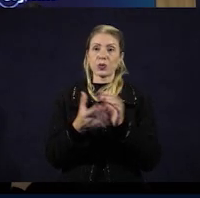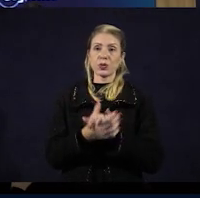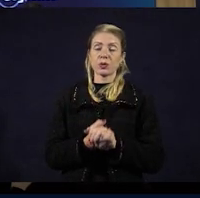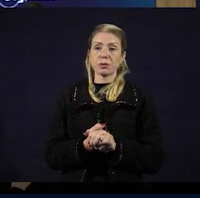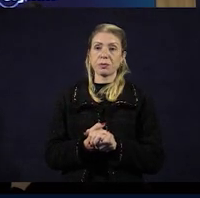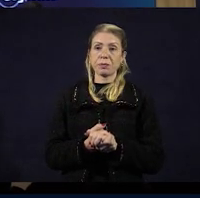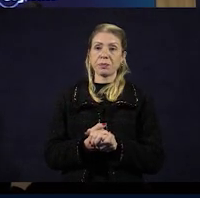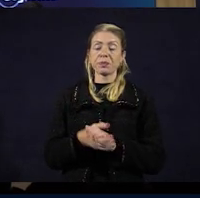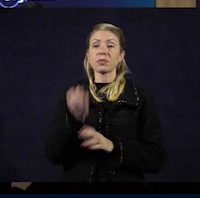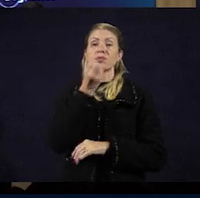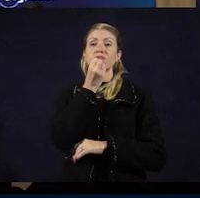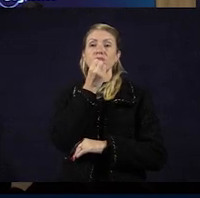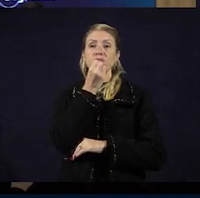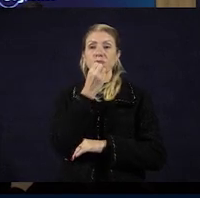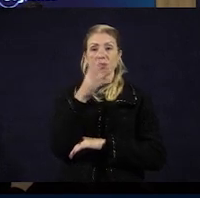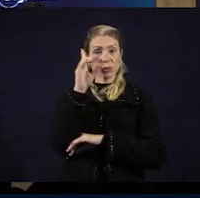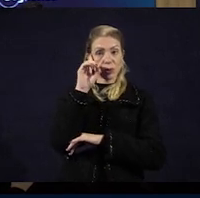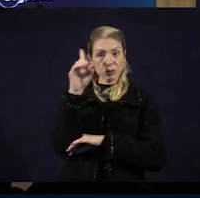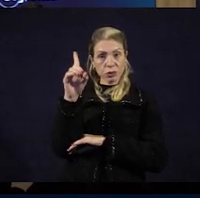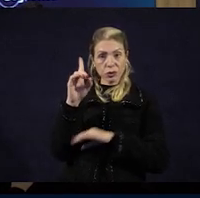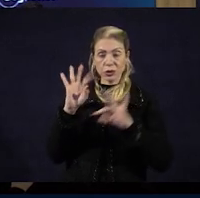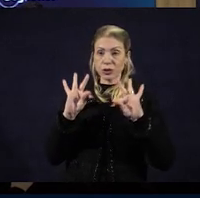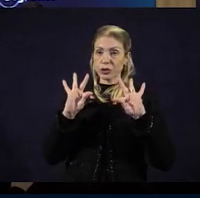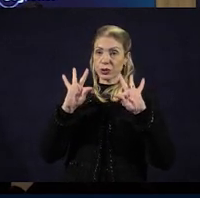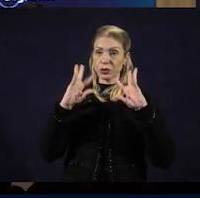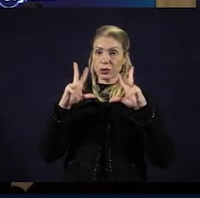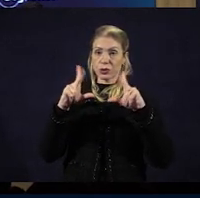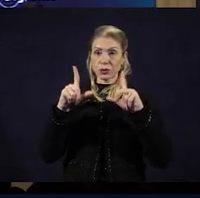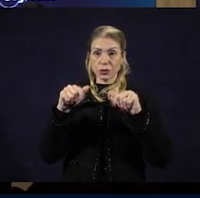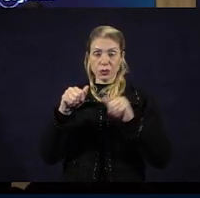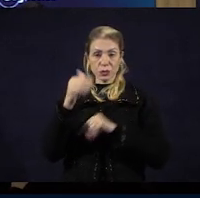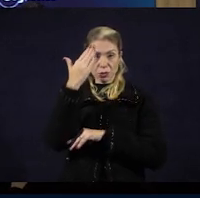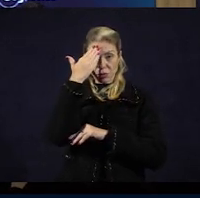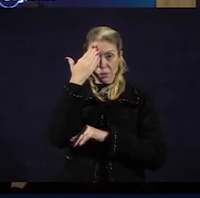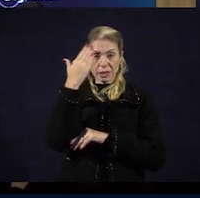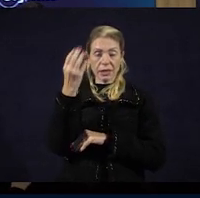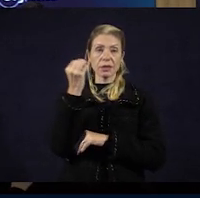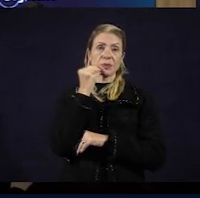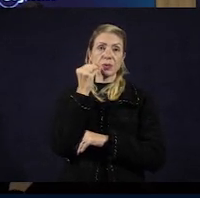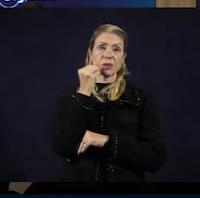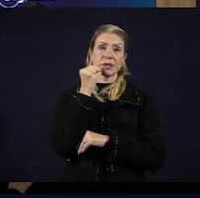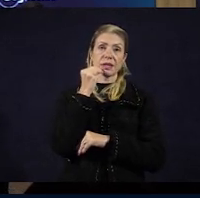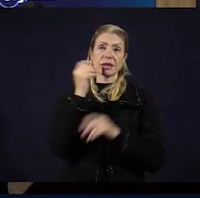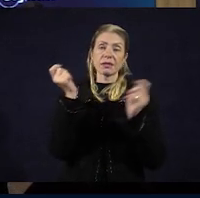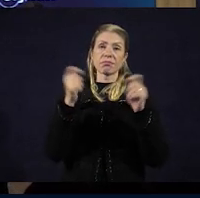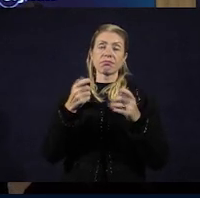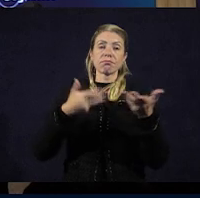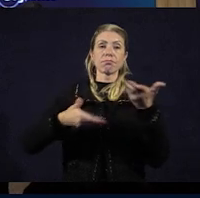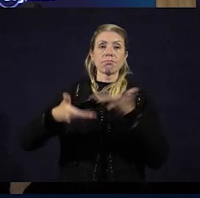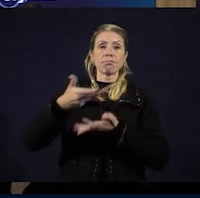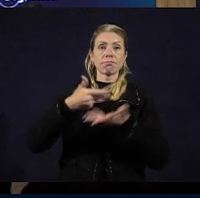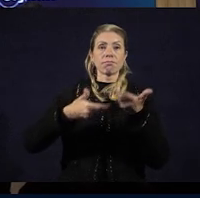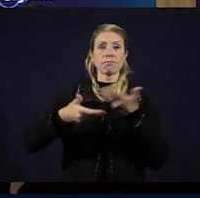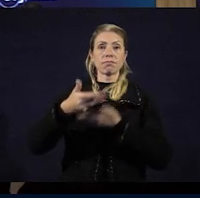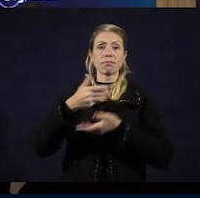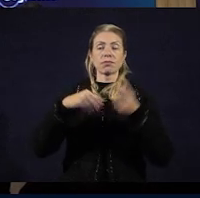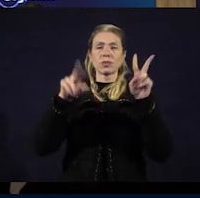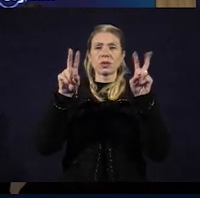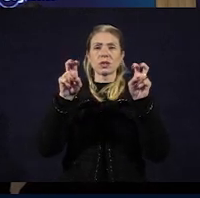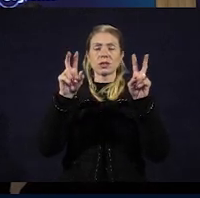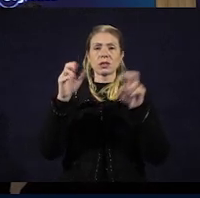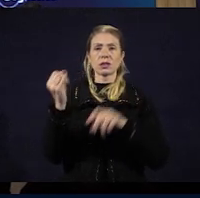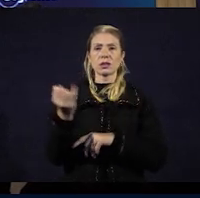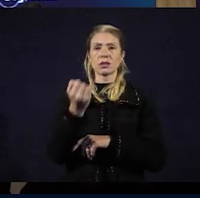Bom dia a todos Obrigado aí pela oportunidade de a gente dividindo o painel aqui sobre um assunto que eu acho extremamente